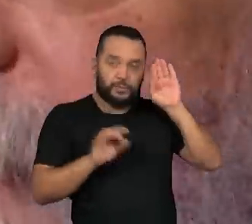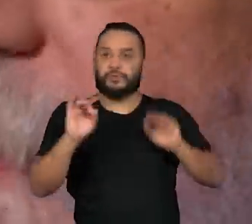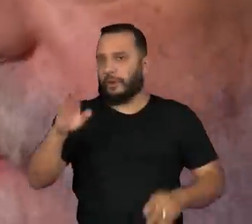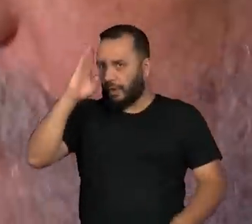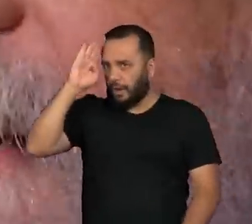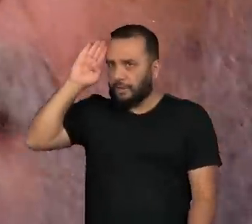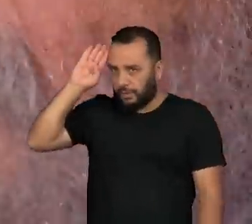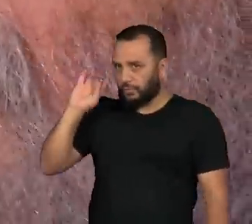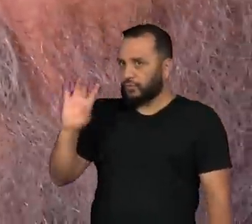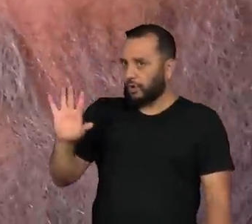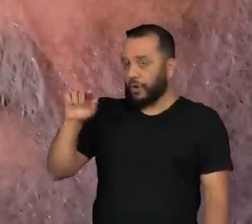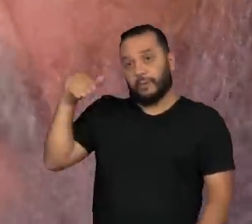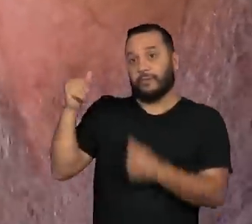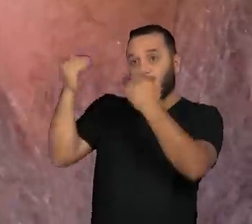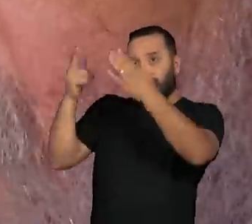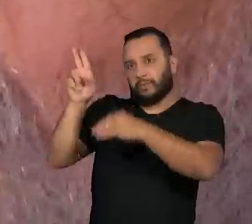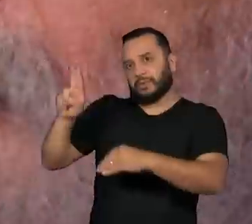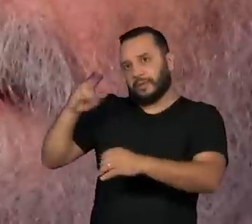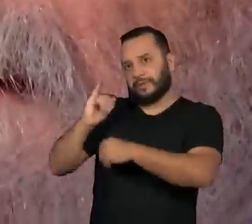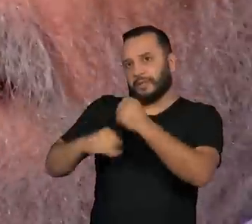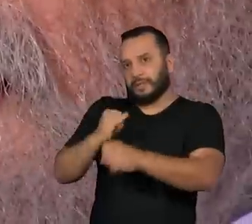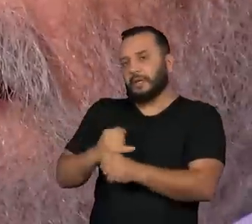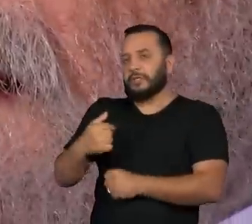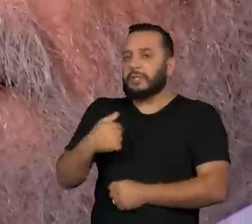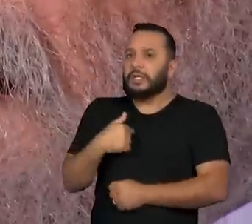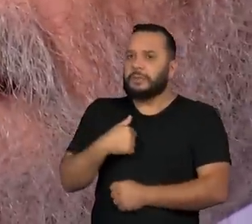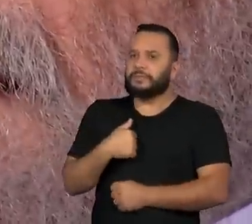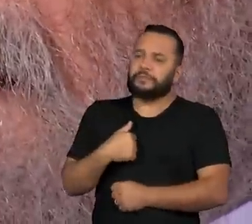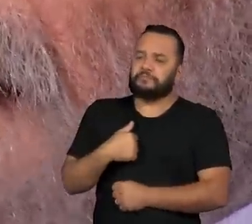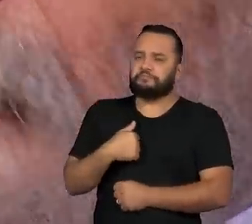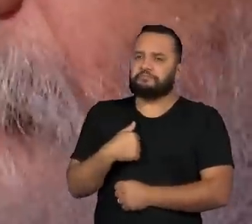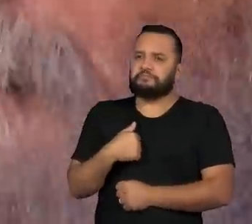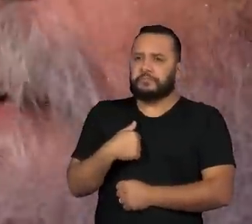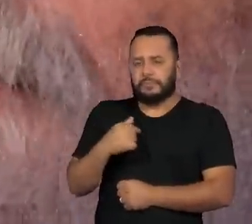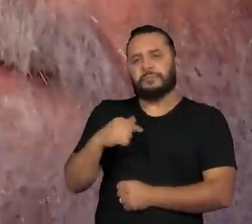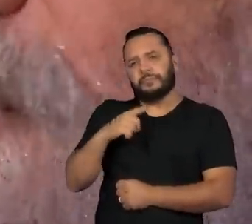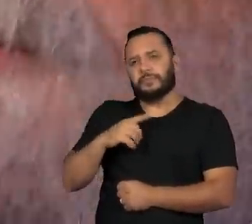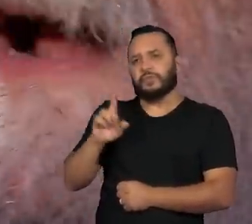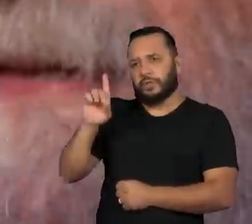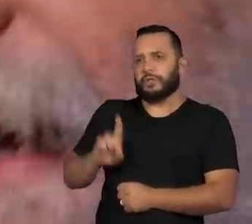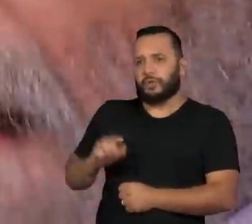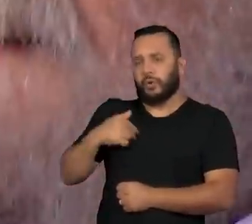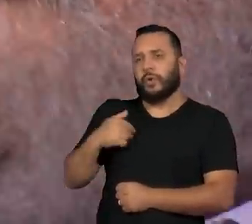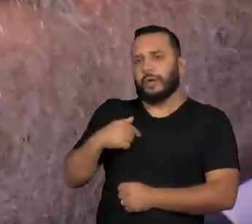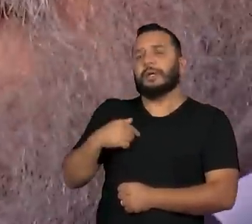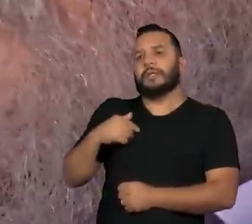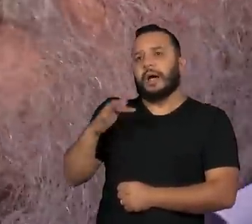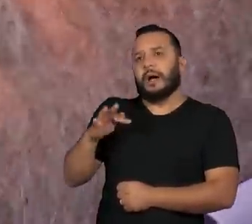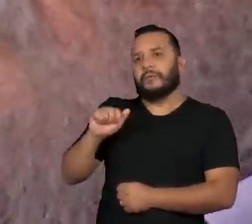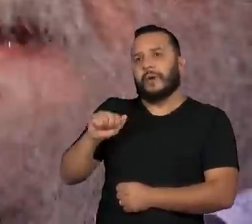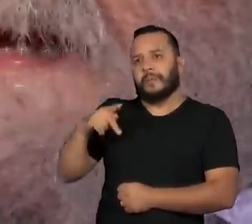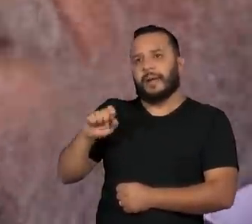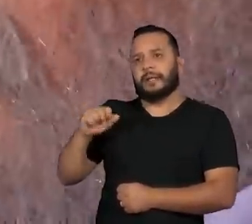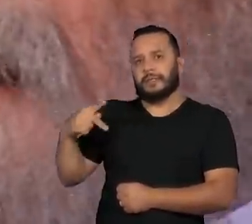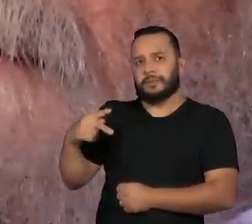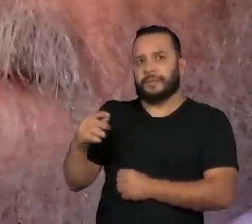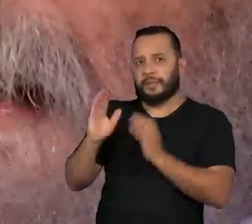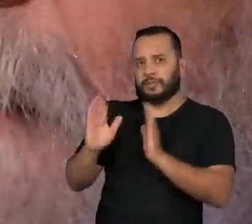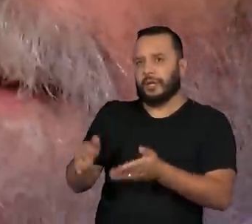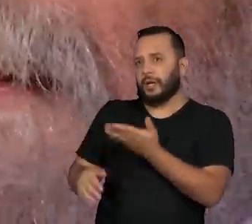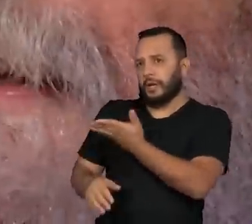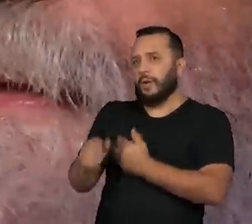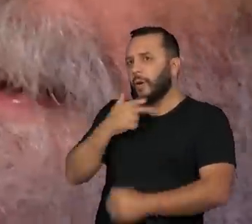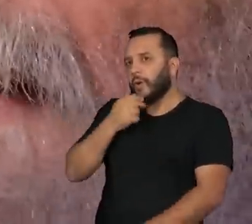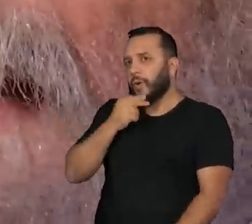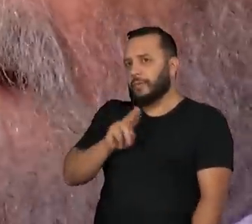aí então tinha essa pressão geral aí na época o diretor da da da fapes que era o professor Oscar sala e falou olha